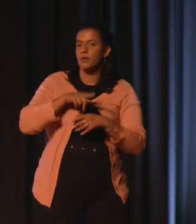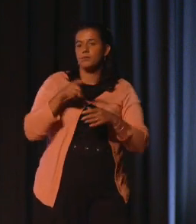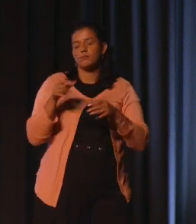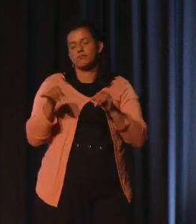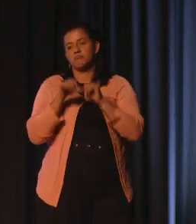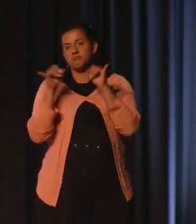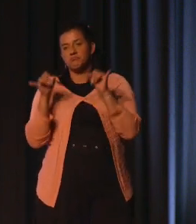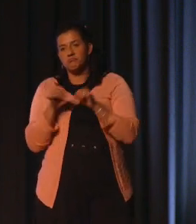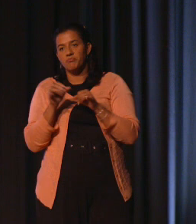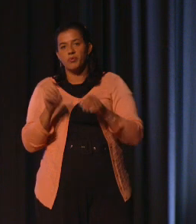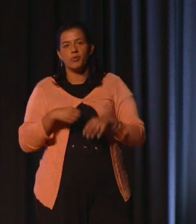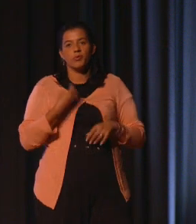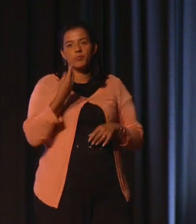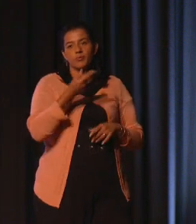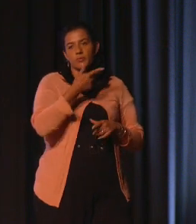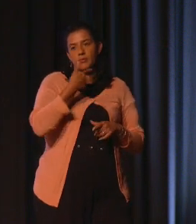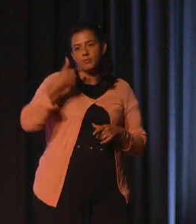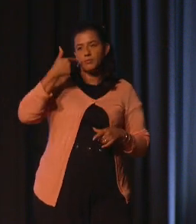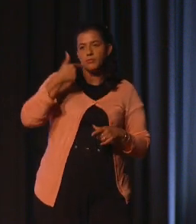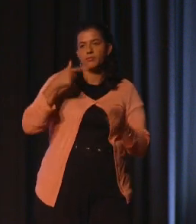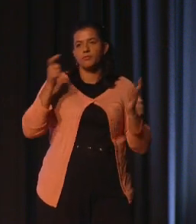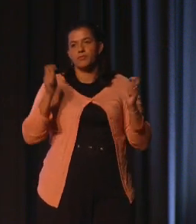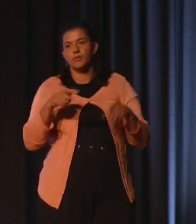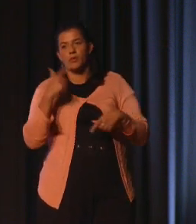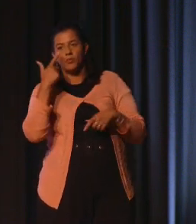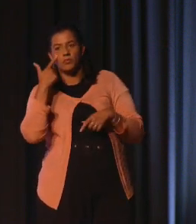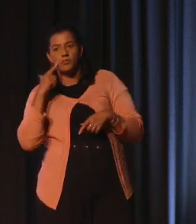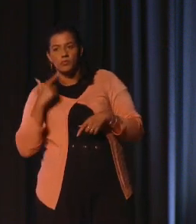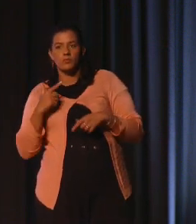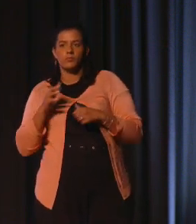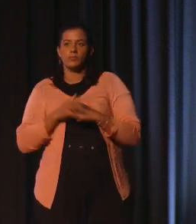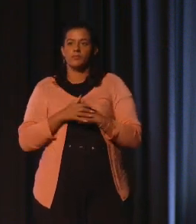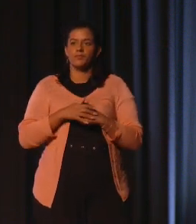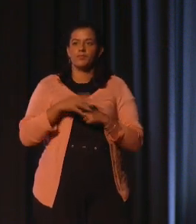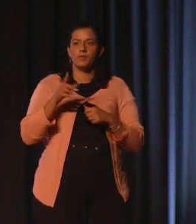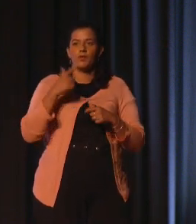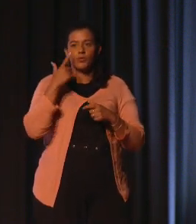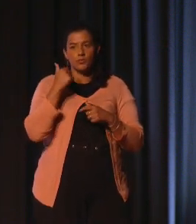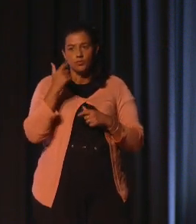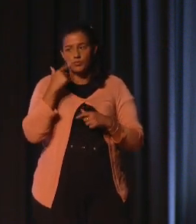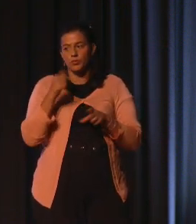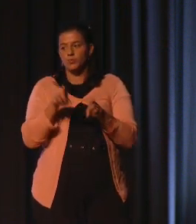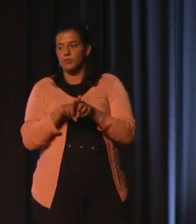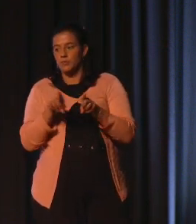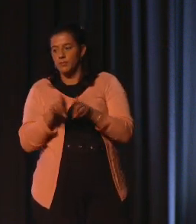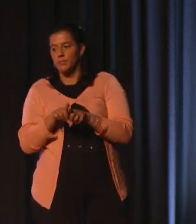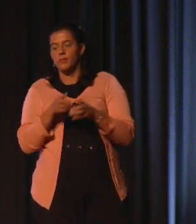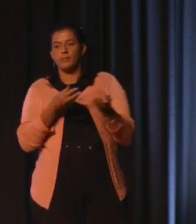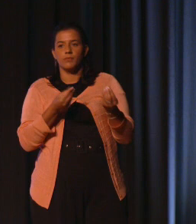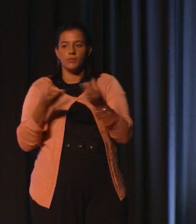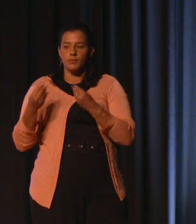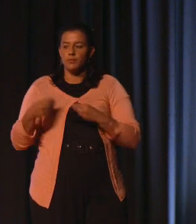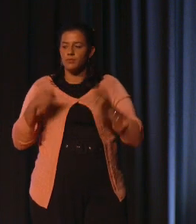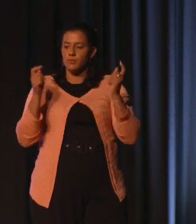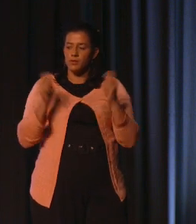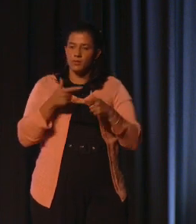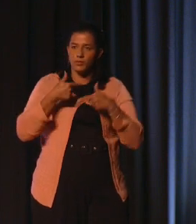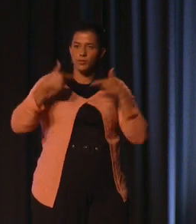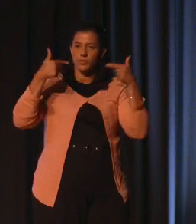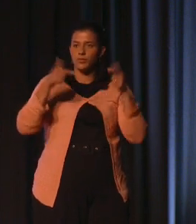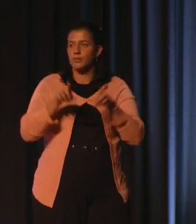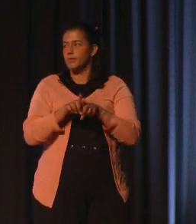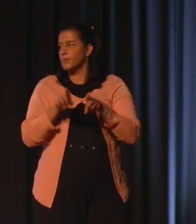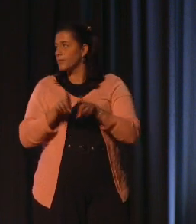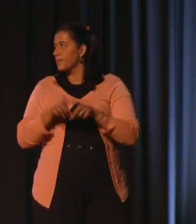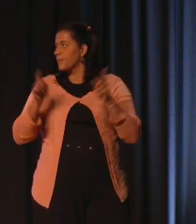bobagem, e viver com um sorriso nos lábios ou uma lágrima nos olhos, né? Eu choro bastante também, mas eu também sorrio bastante.